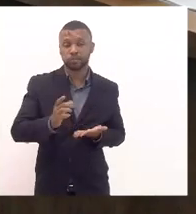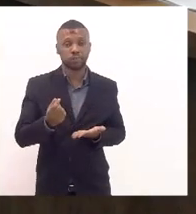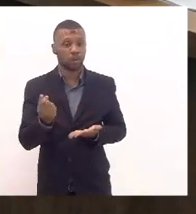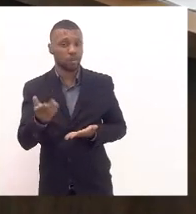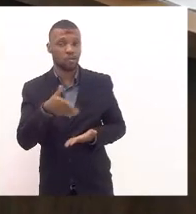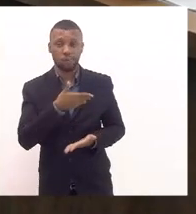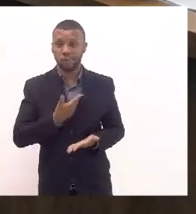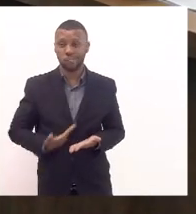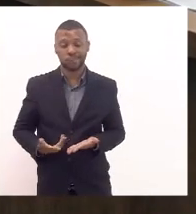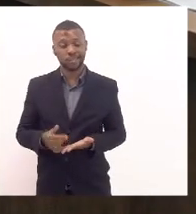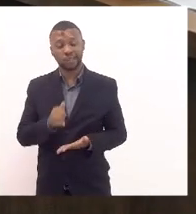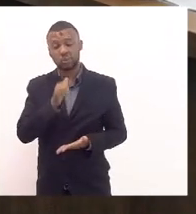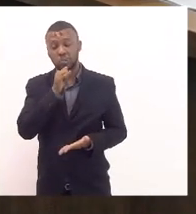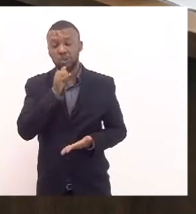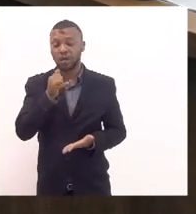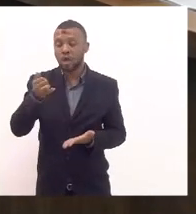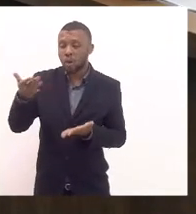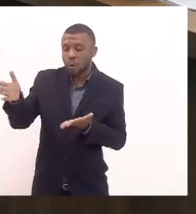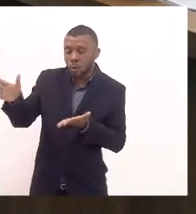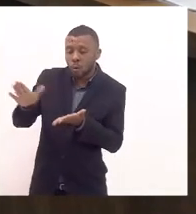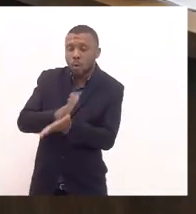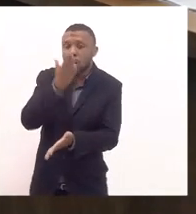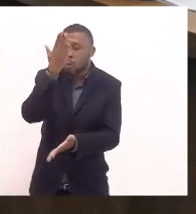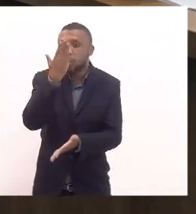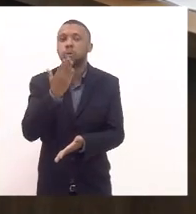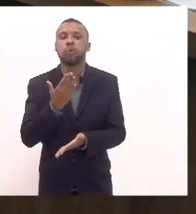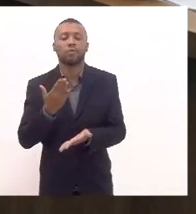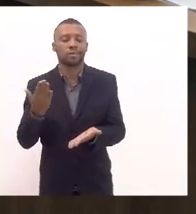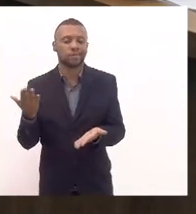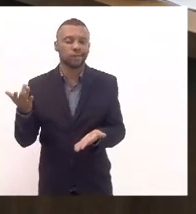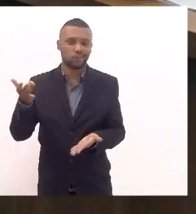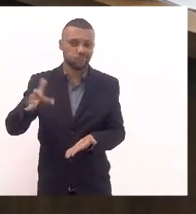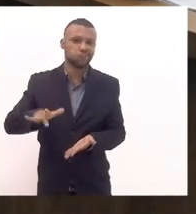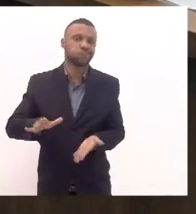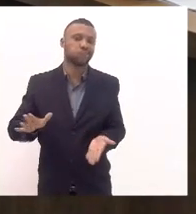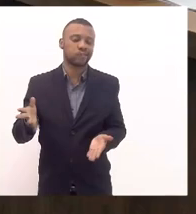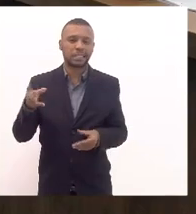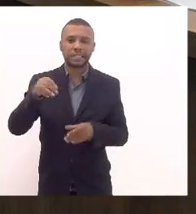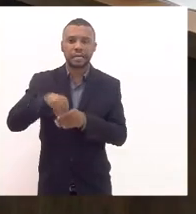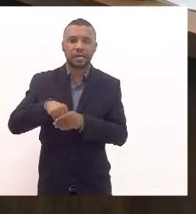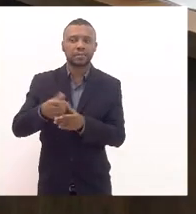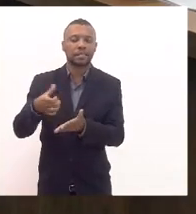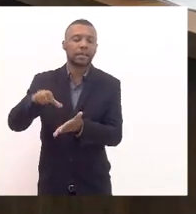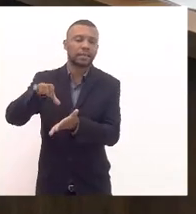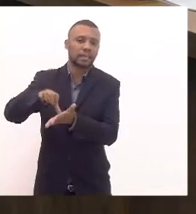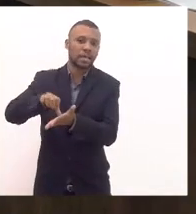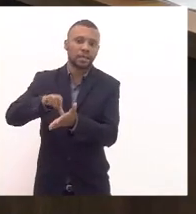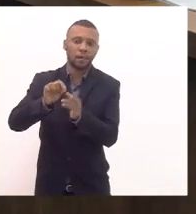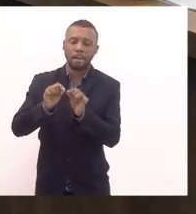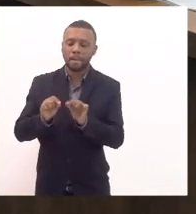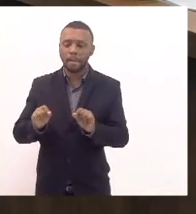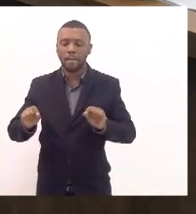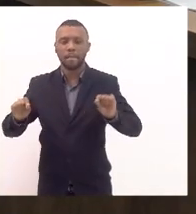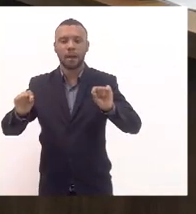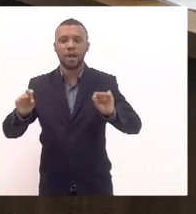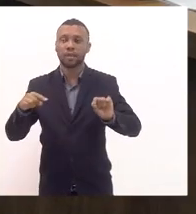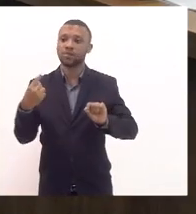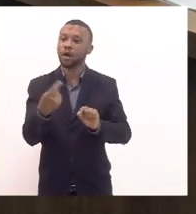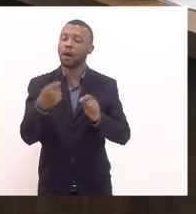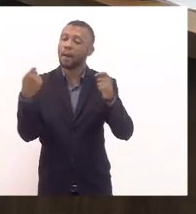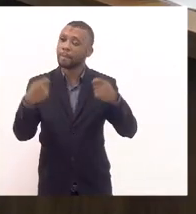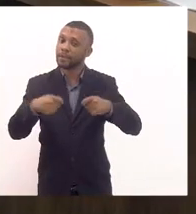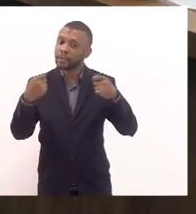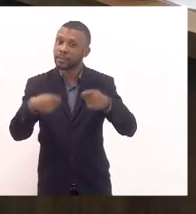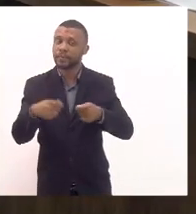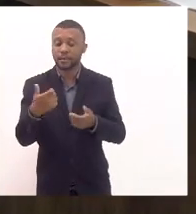que infelizmente está sendo mal utilizado dentro dessas agências e que a gente precisa que